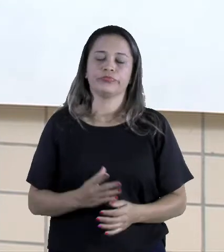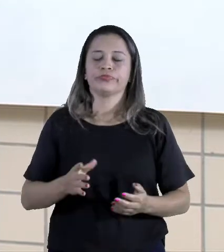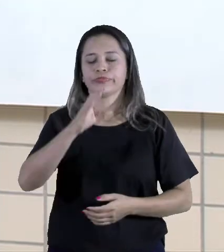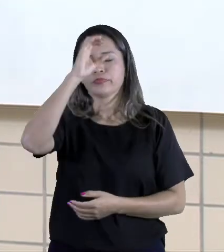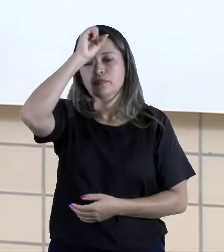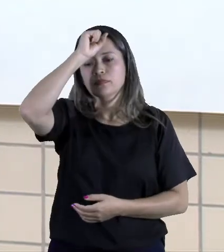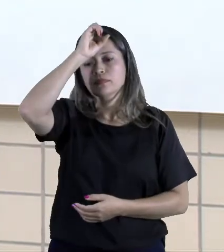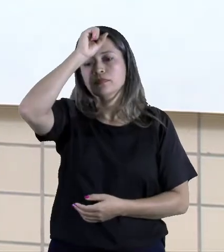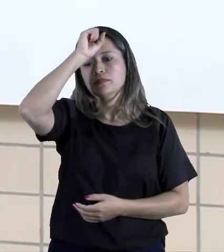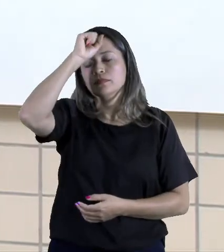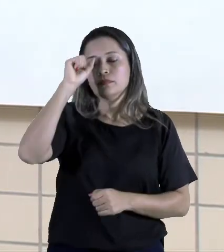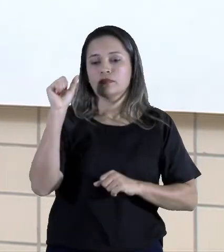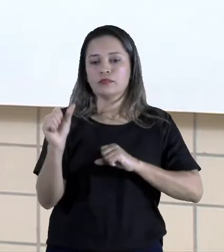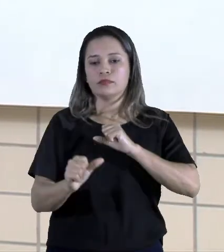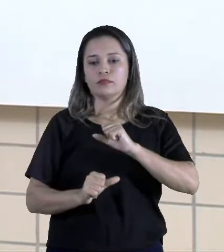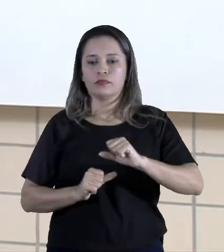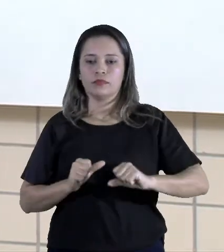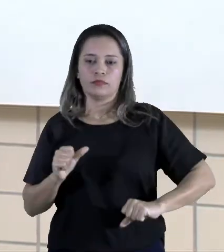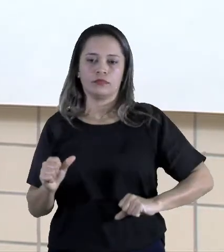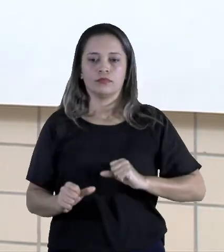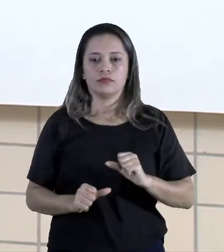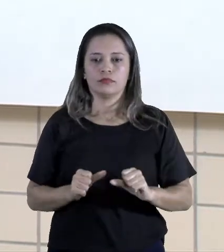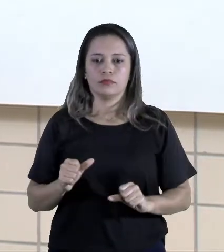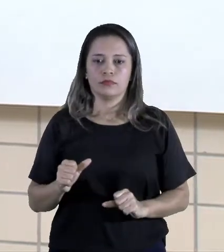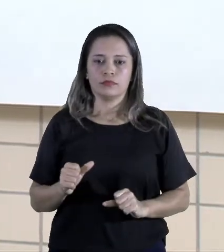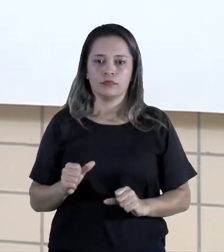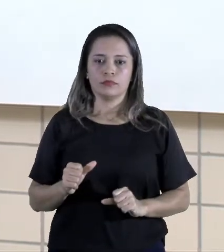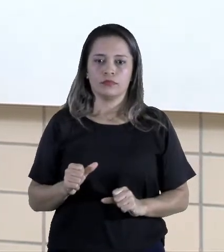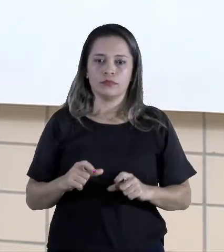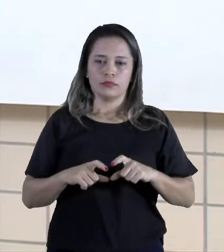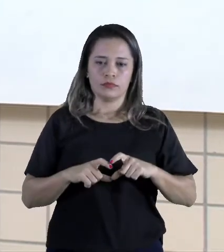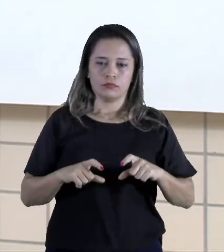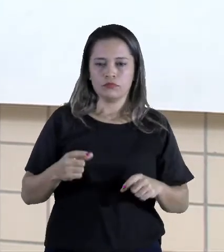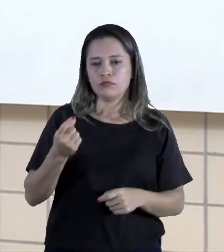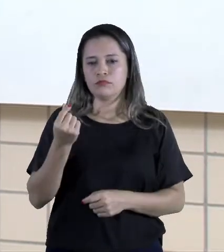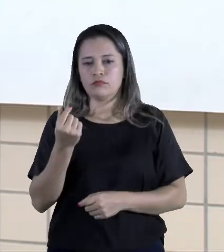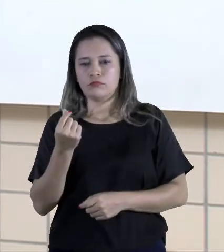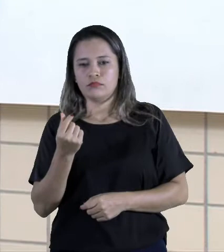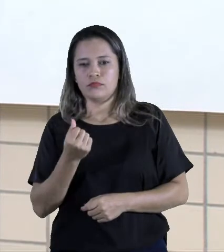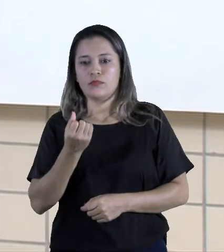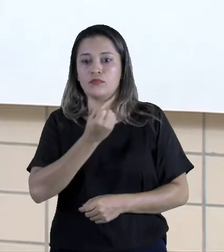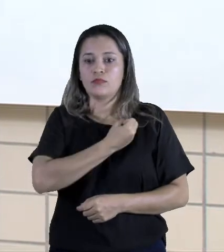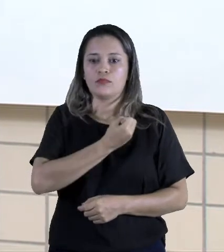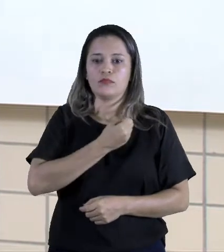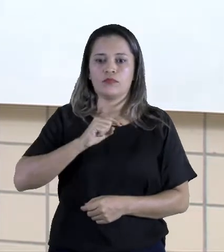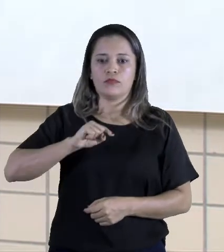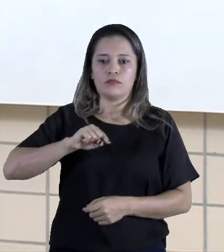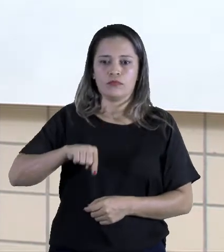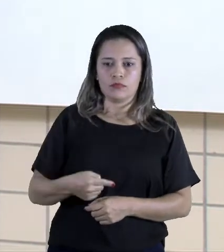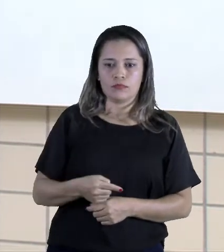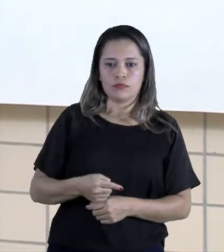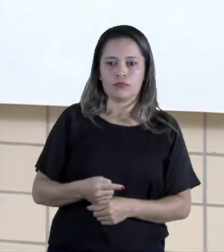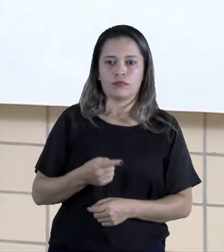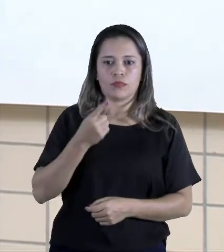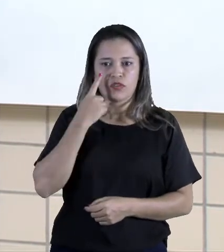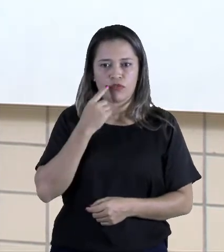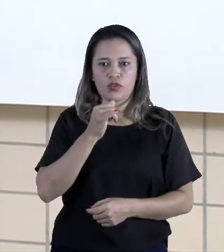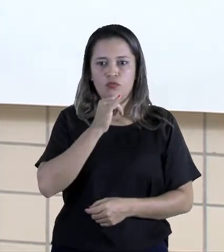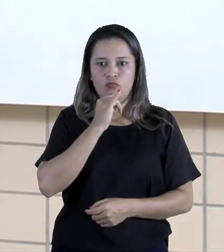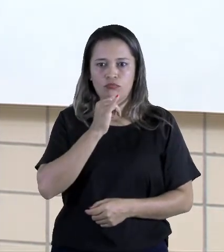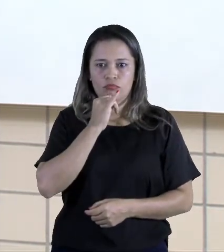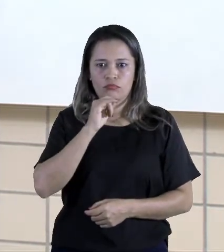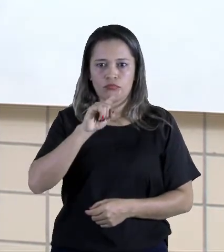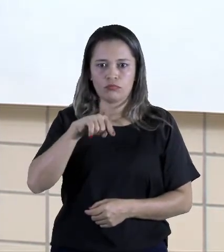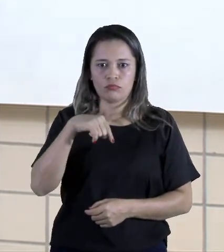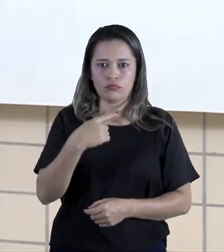a transformar esses notinhas de dinheiro em número decimal. Eu vou te dar alguns exemplos aqui e depois